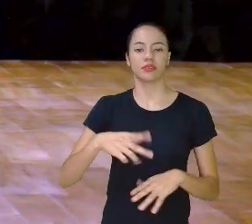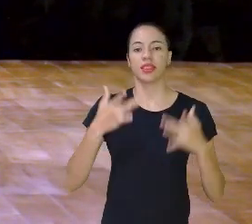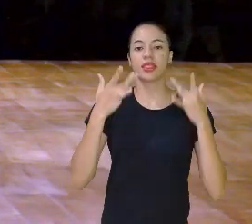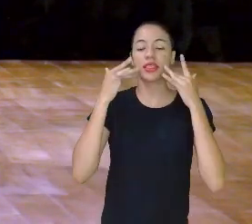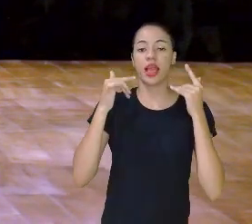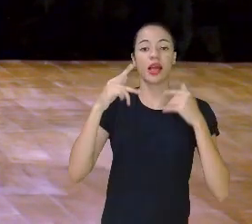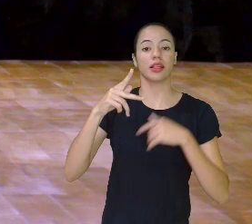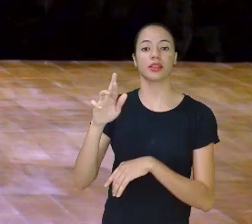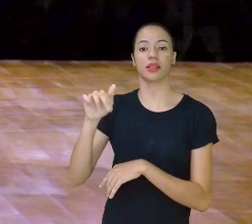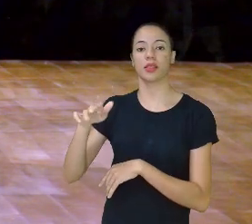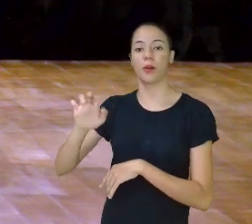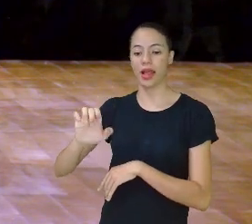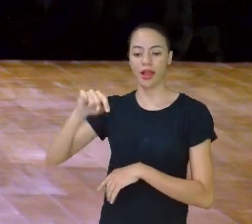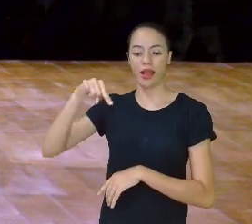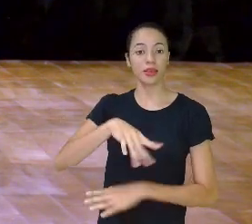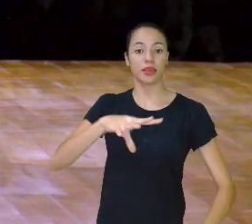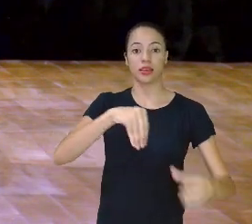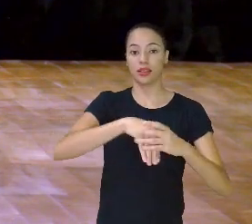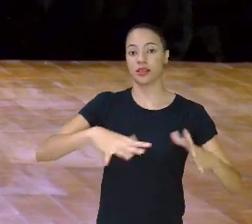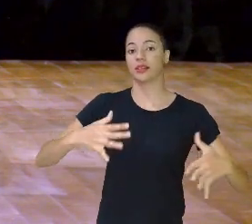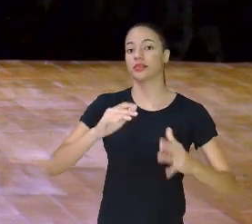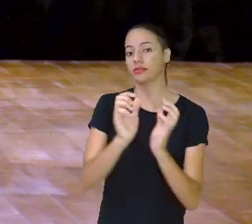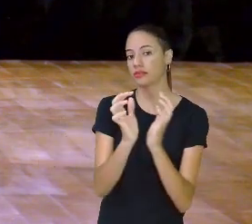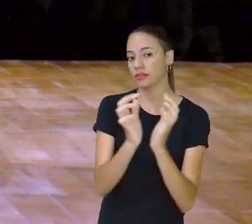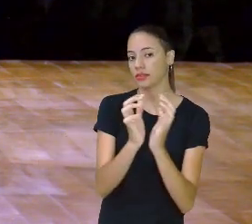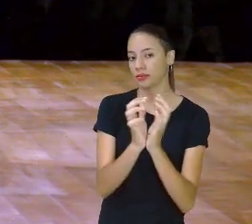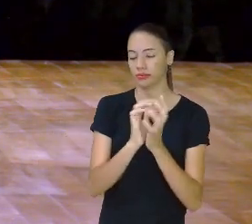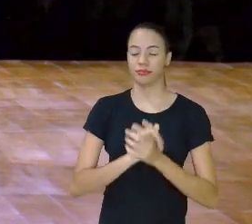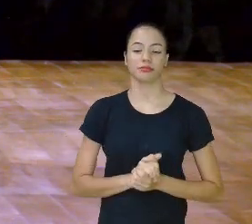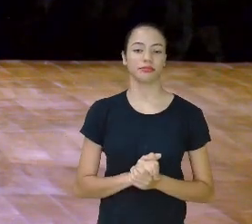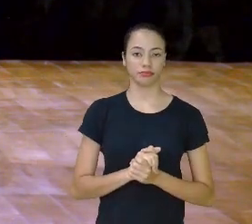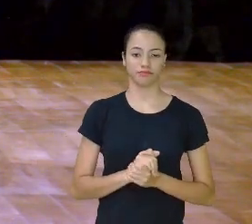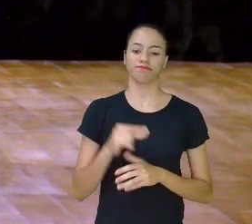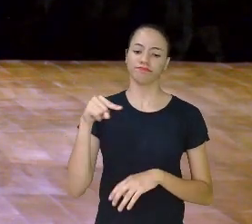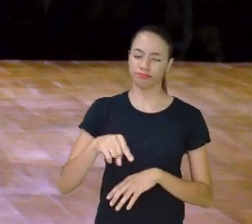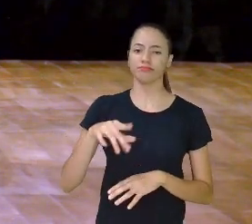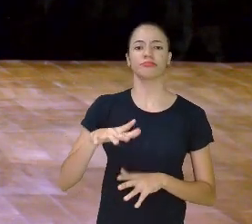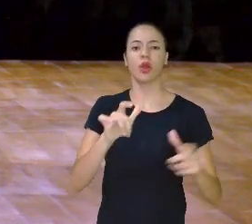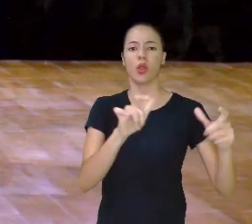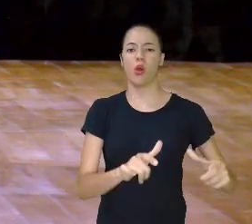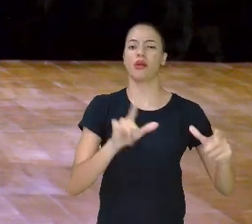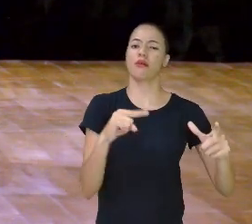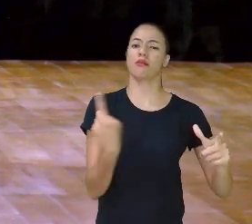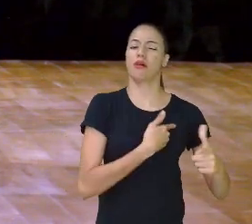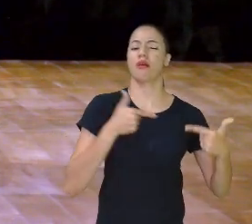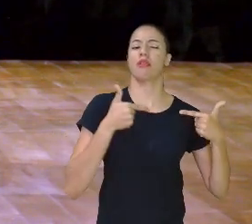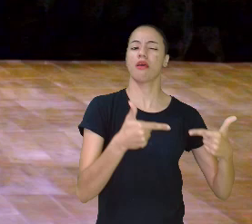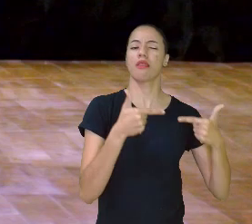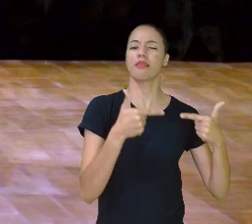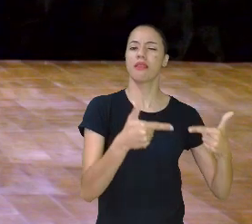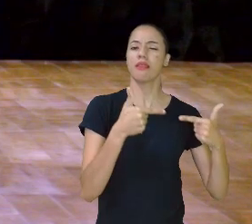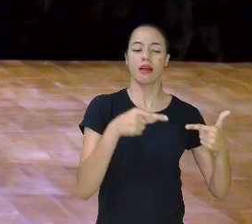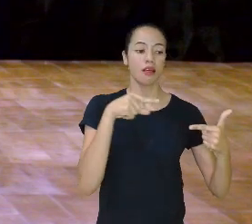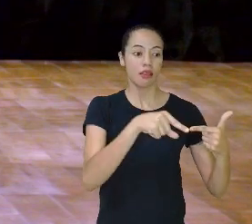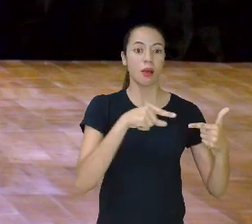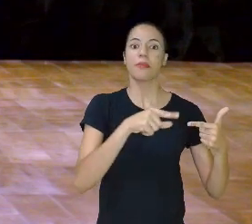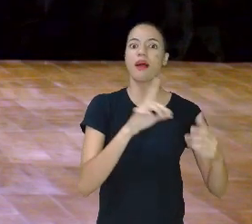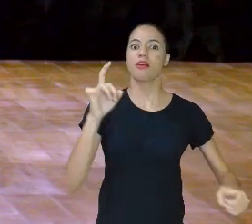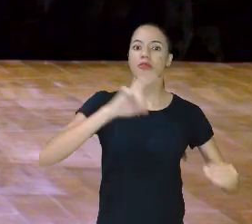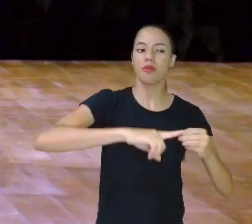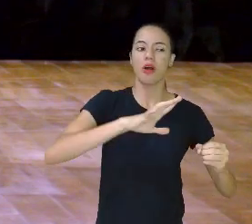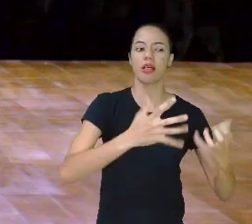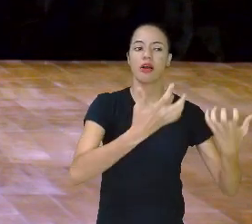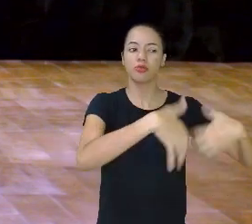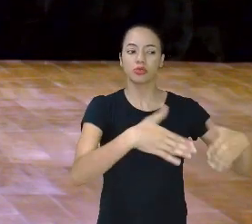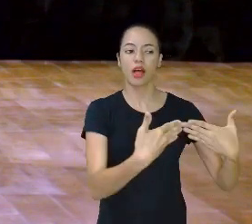aqui no coração da nossa cidade. Um local, né, Armando, em que a gente batalhou muito para que voltasse a funcionar. Tivemos vários